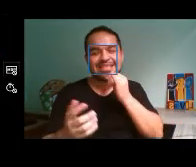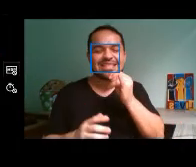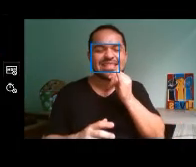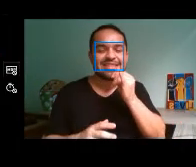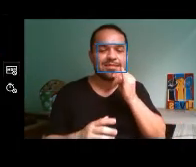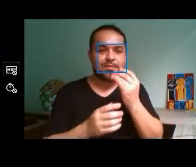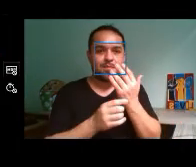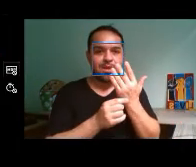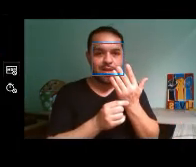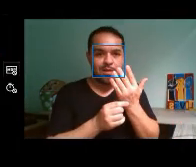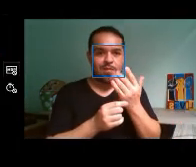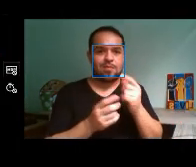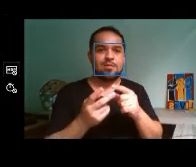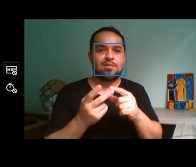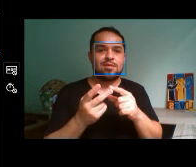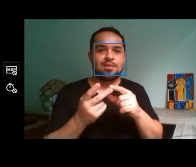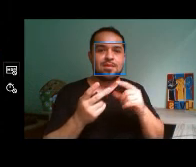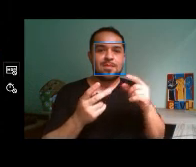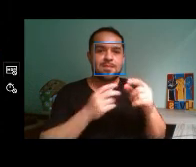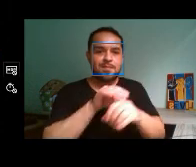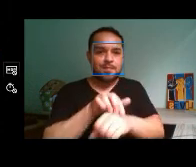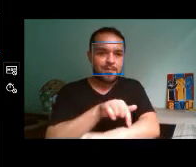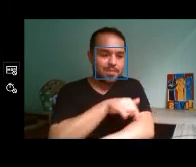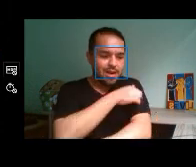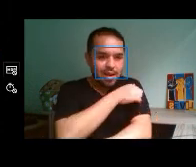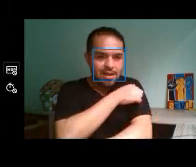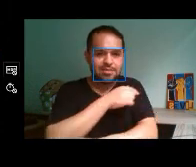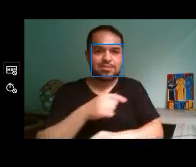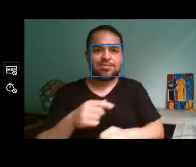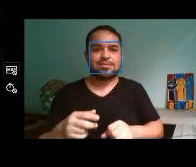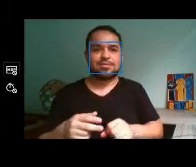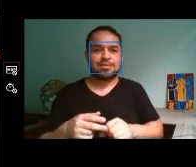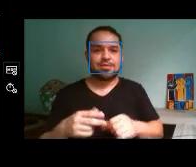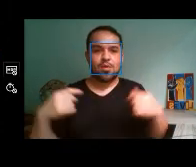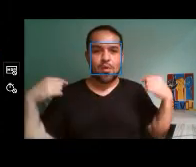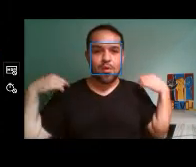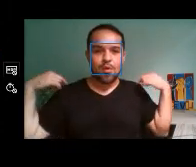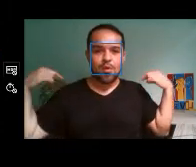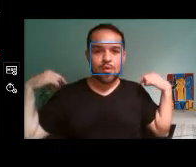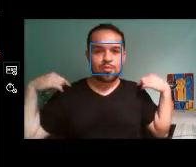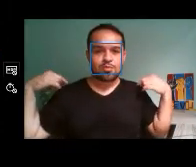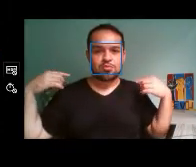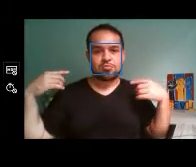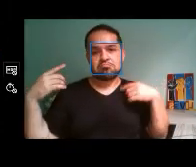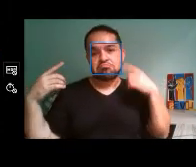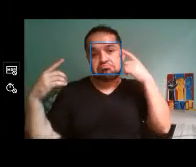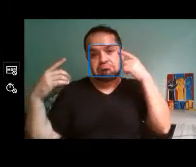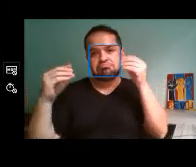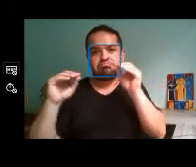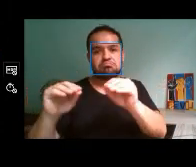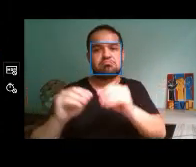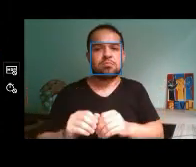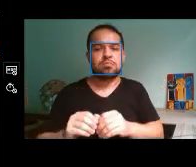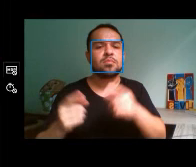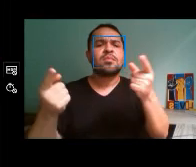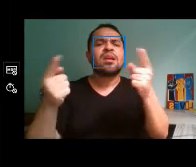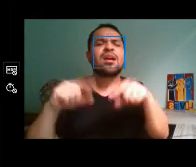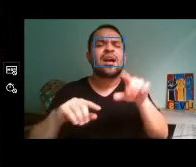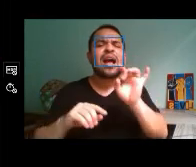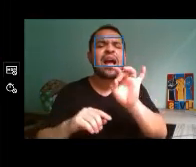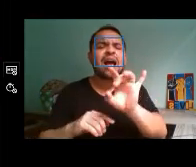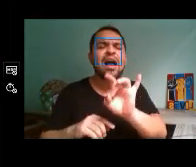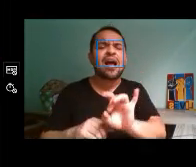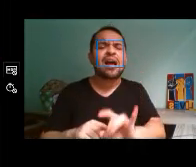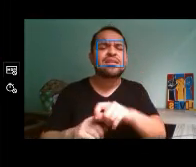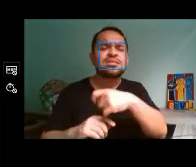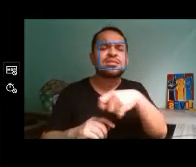Veja, eu escrevi um exemplo aí, bem mal escrito, né? Mão, braço e ombro, que seria um exemplo para o sinal de amigo, que eu acho que seriam